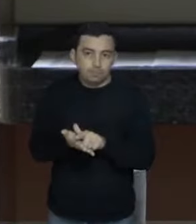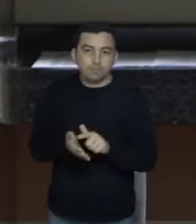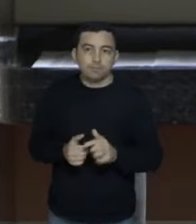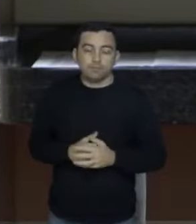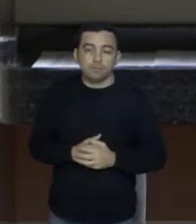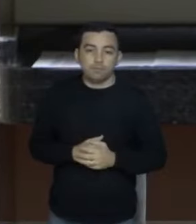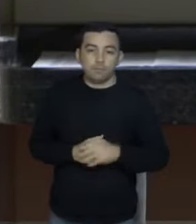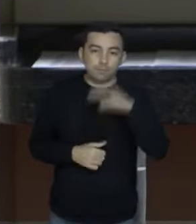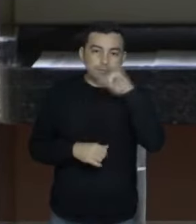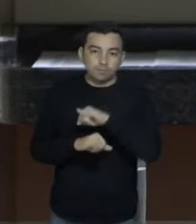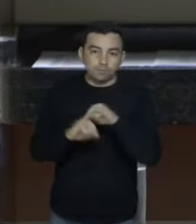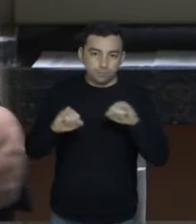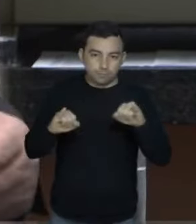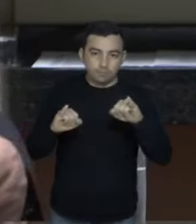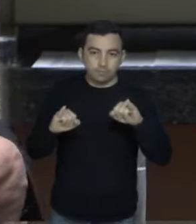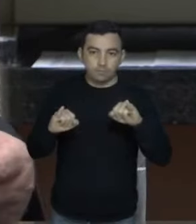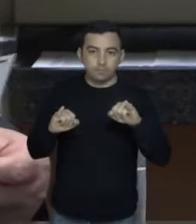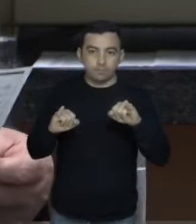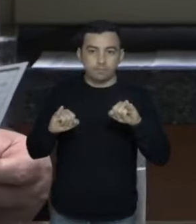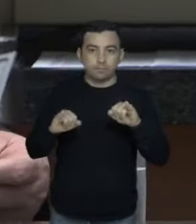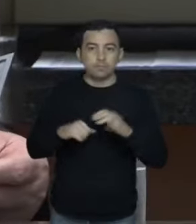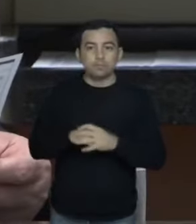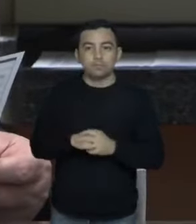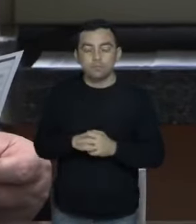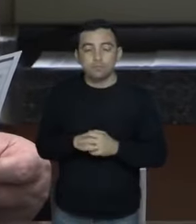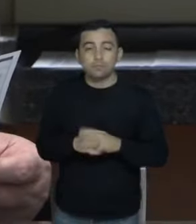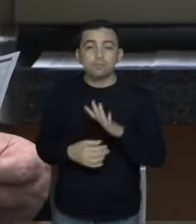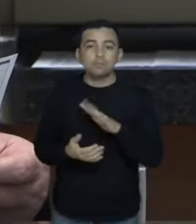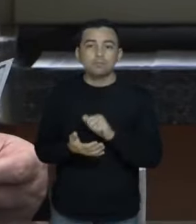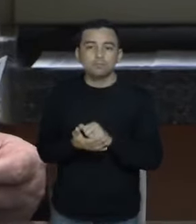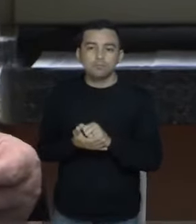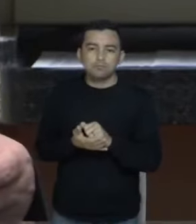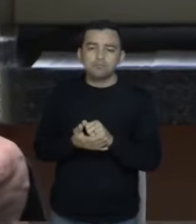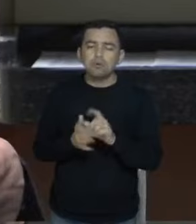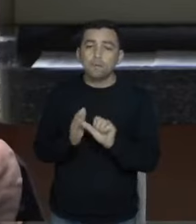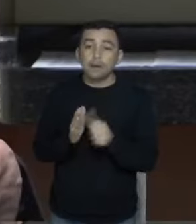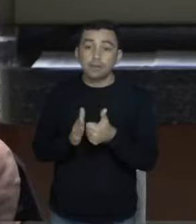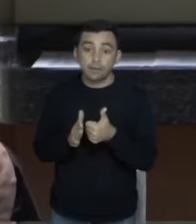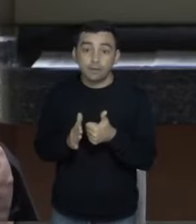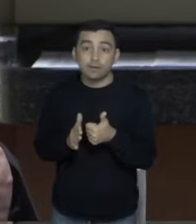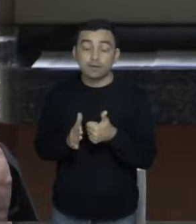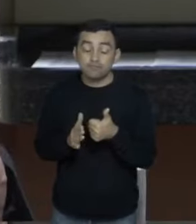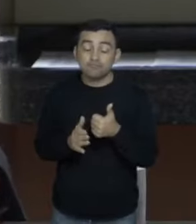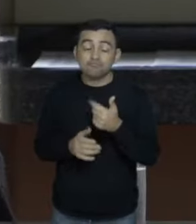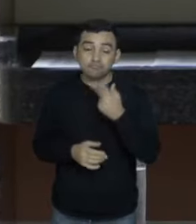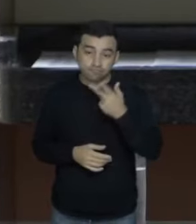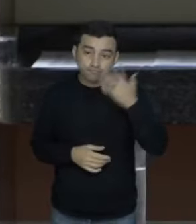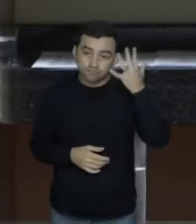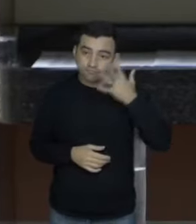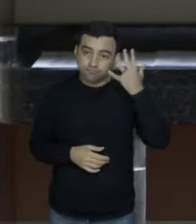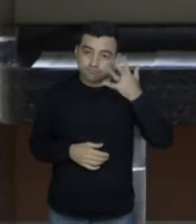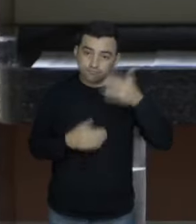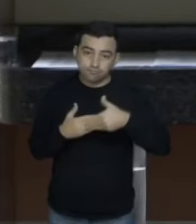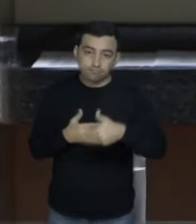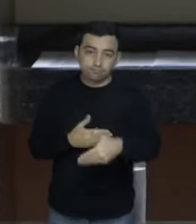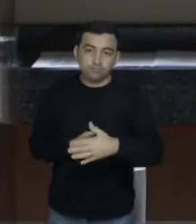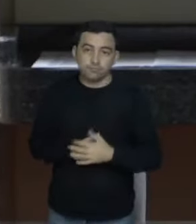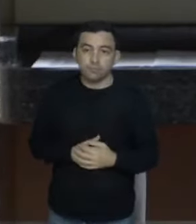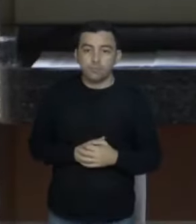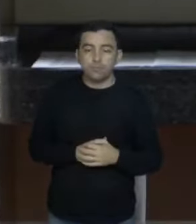Breves Comunicações escrito em primeiro lugar para falar em Breves comunicações